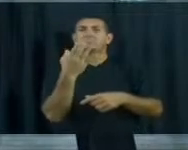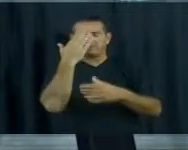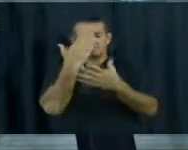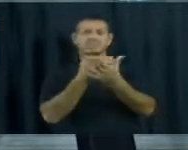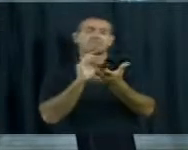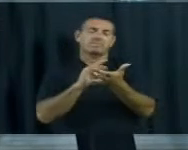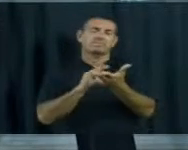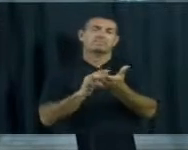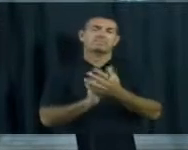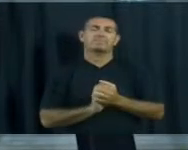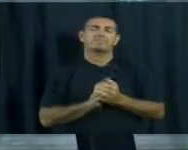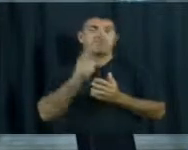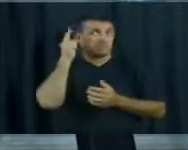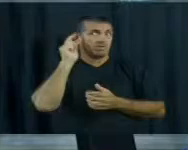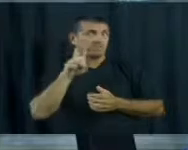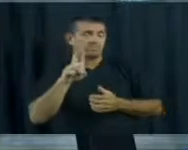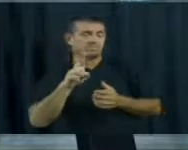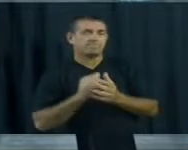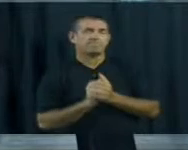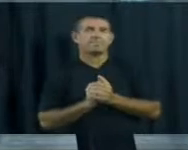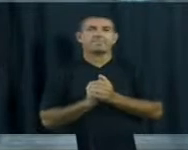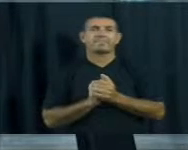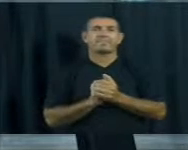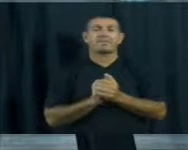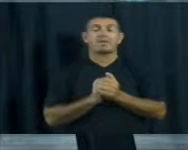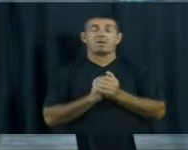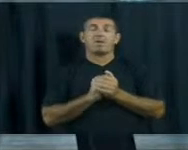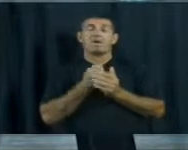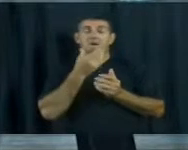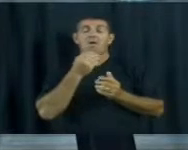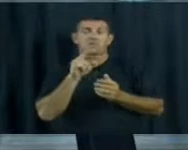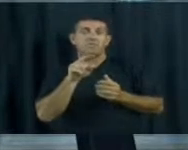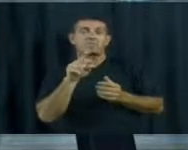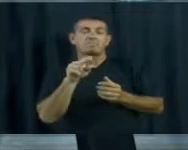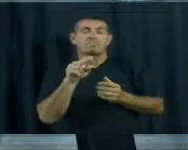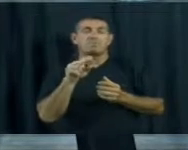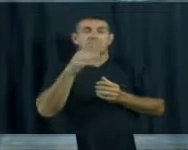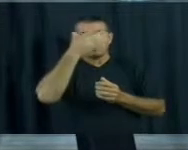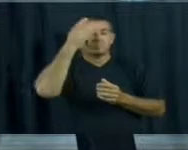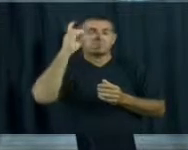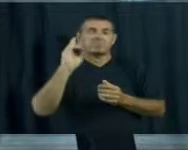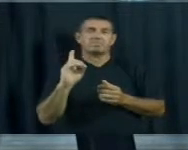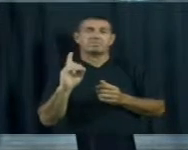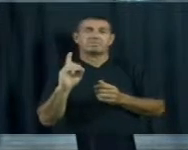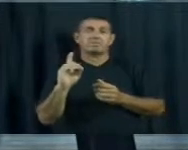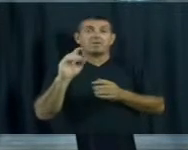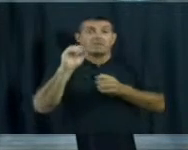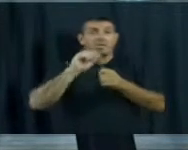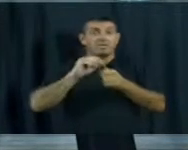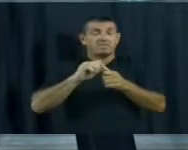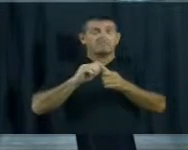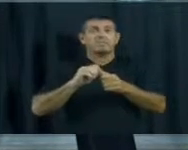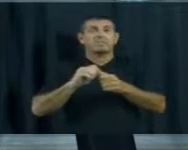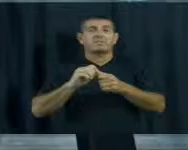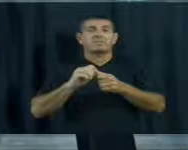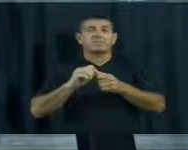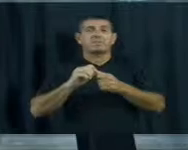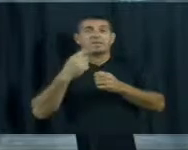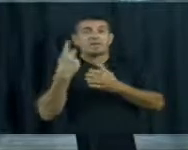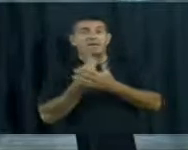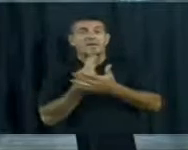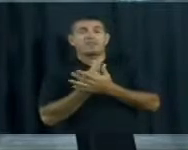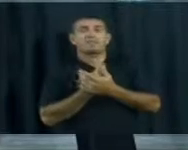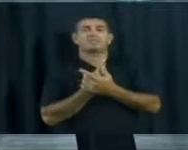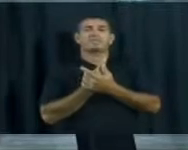aqui, prefeito, que o próprio irmão dela, né, que tem essa deficiência, ele tinha feito uma perna para ele com